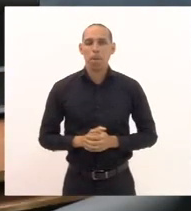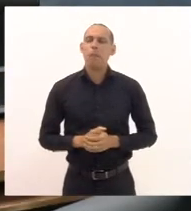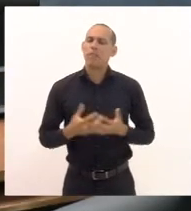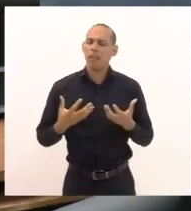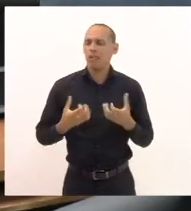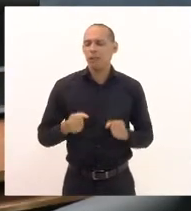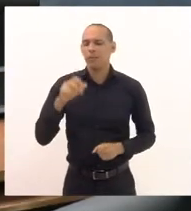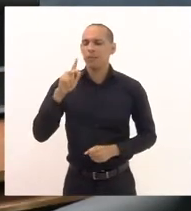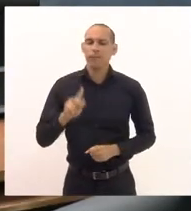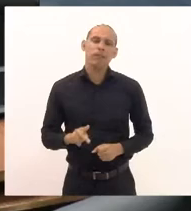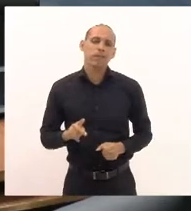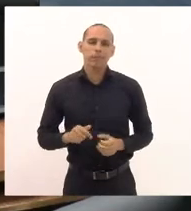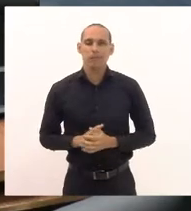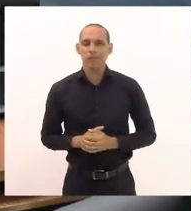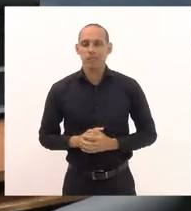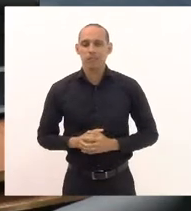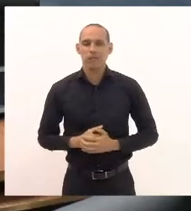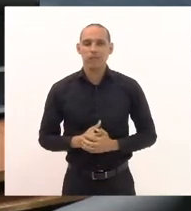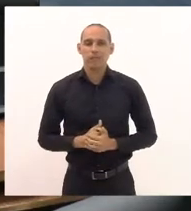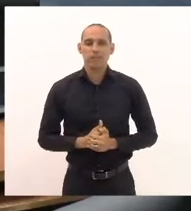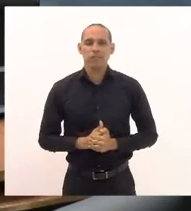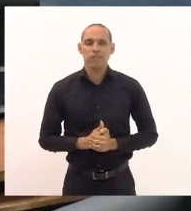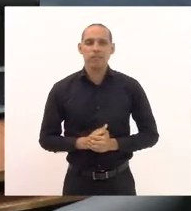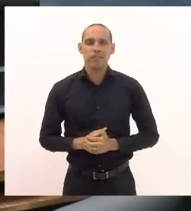Favorável, senhor presidente.